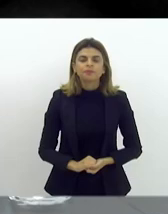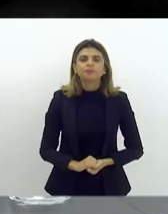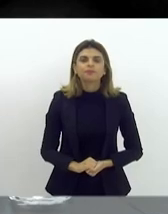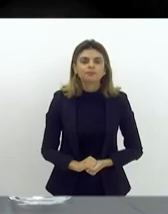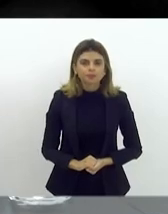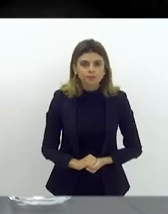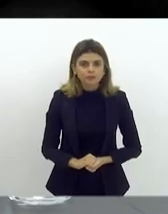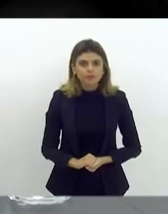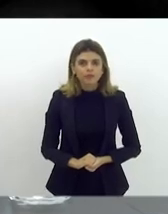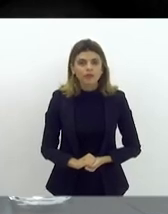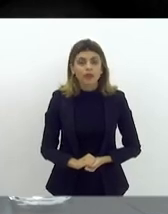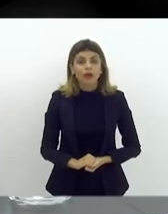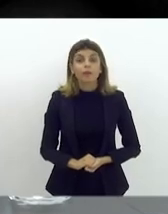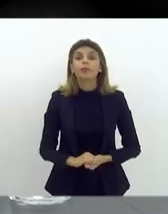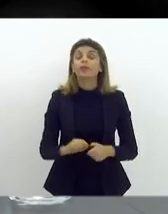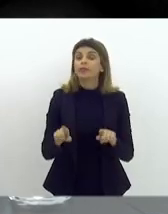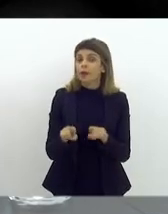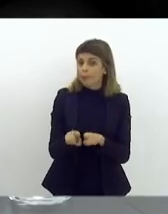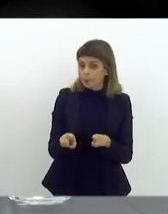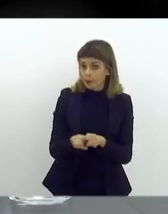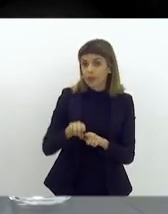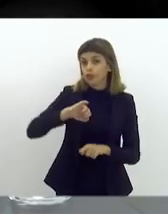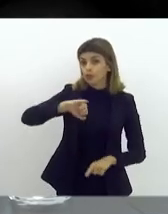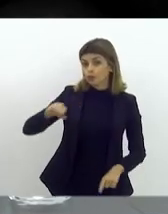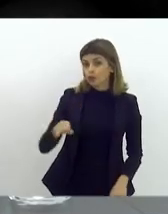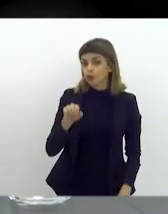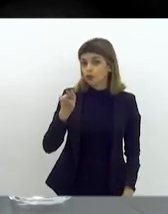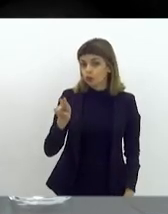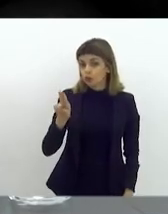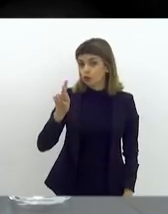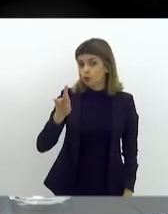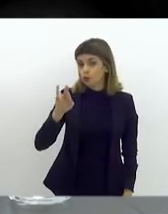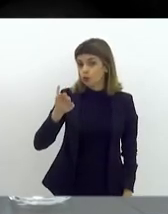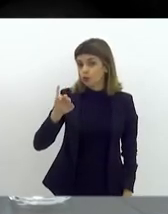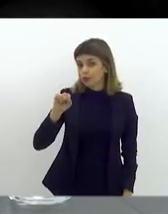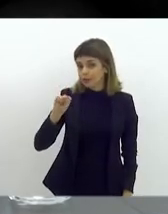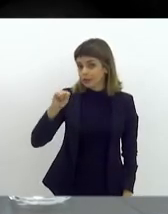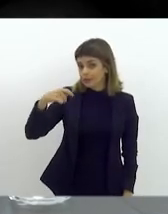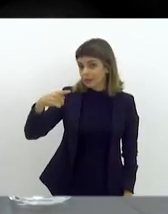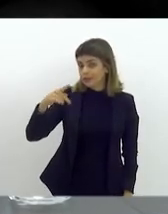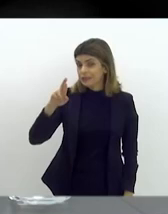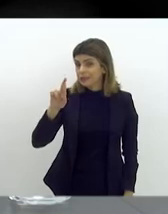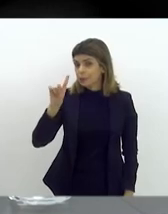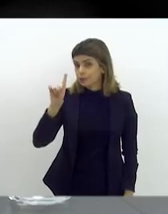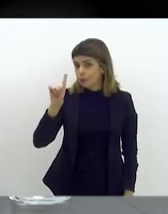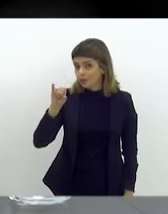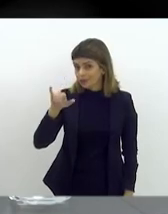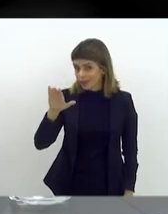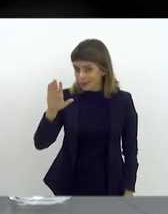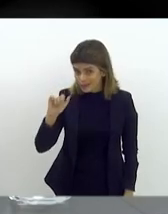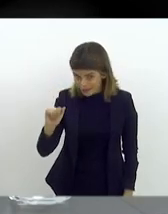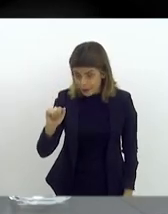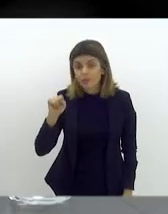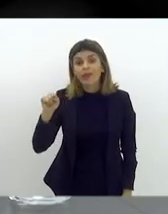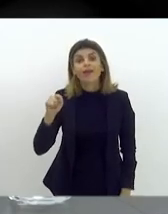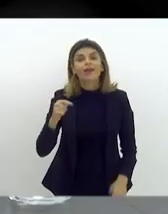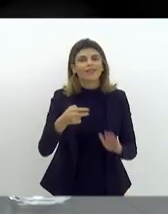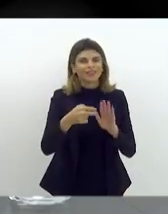e ainda jurisprudência ela no caso do ECA ela é ainda mais